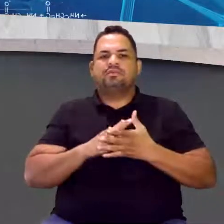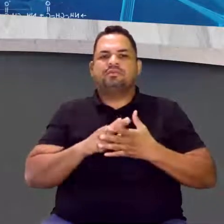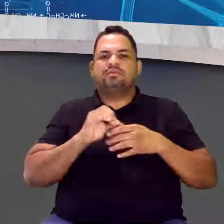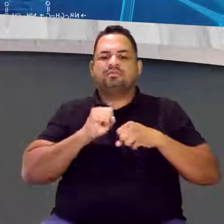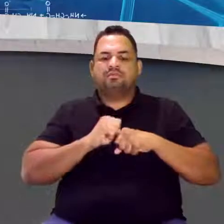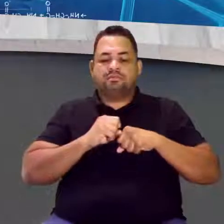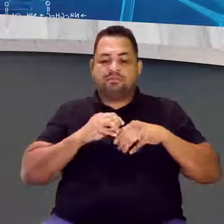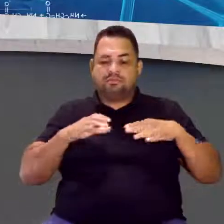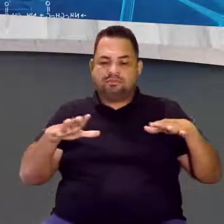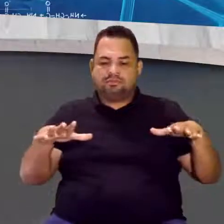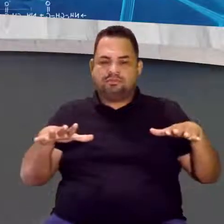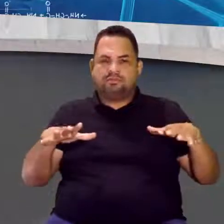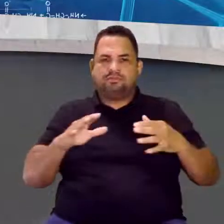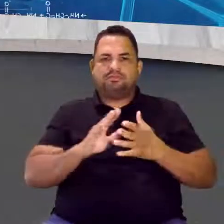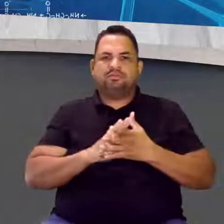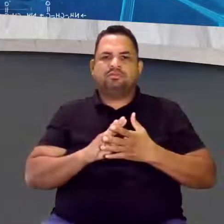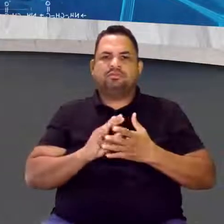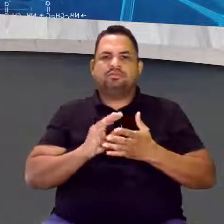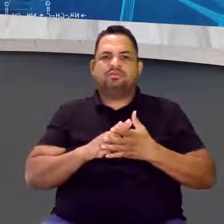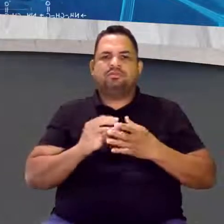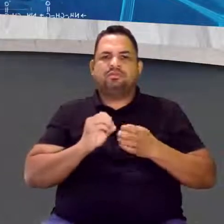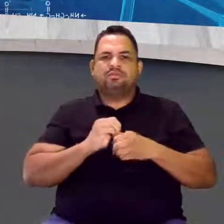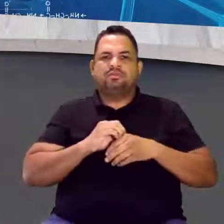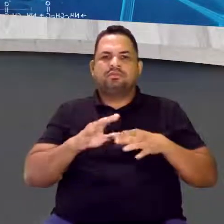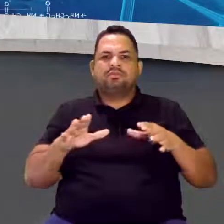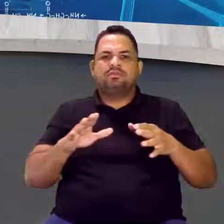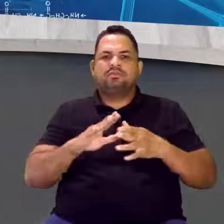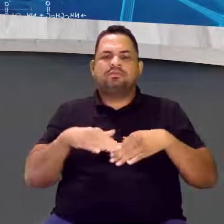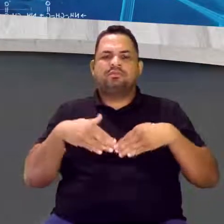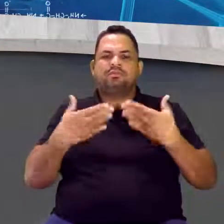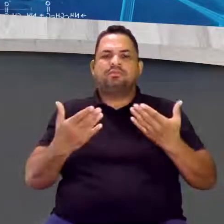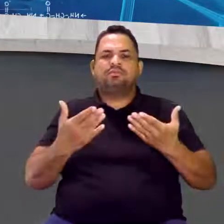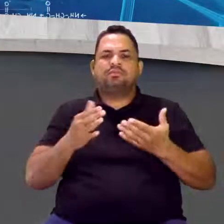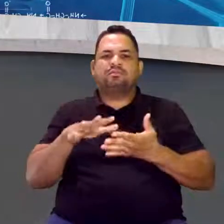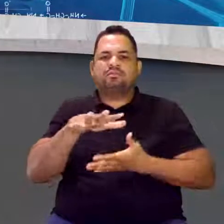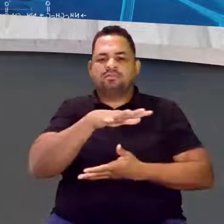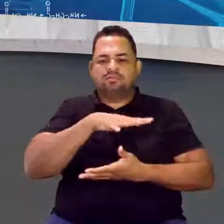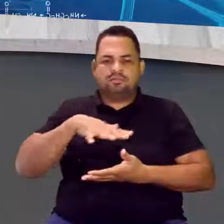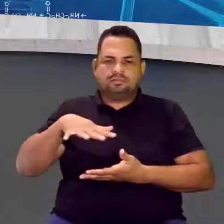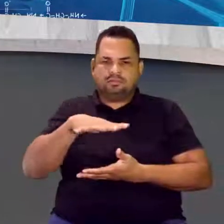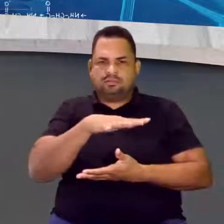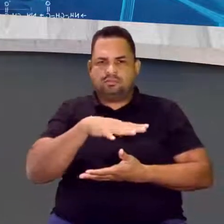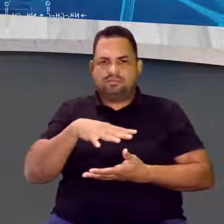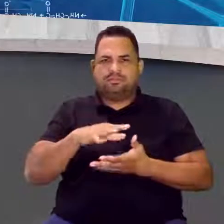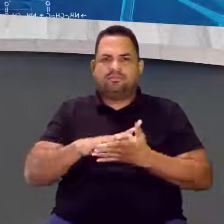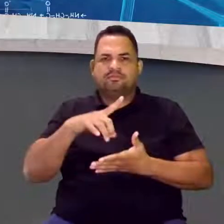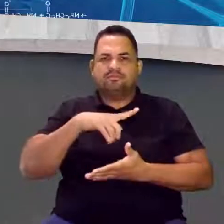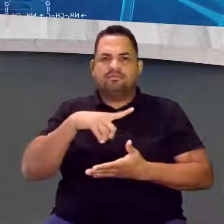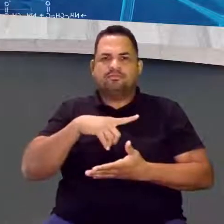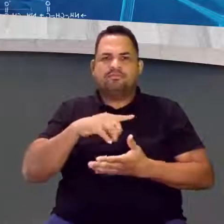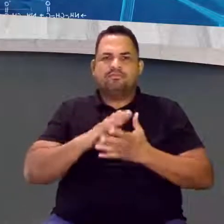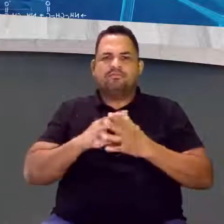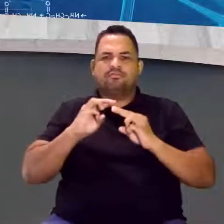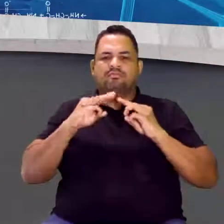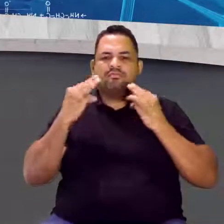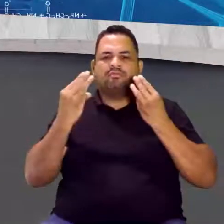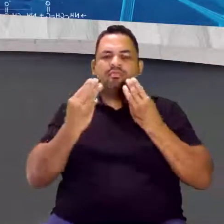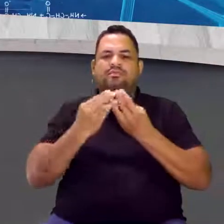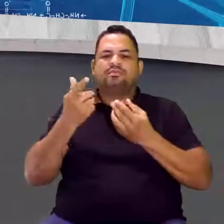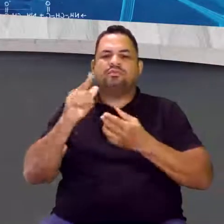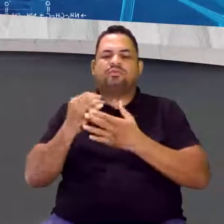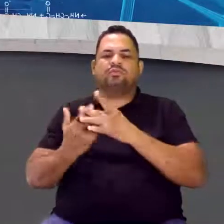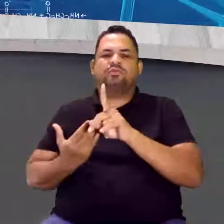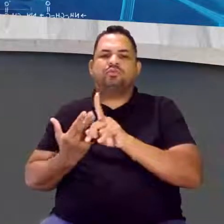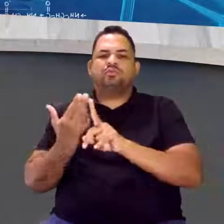se expandir, é se difundir quando naquele ambiente existe massa de outros